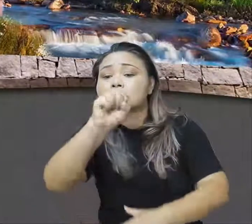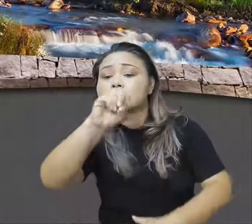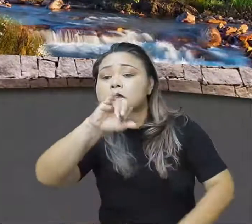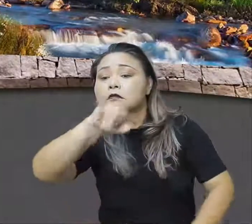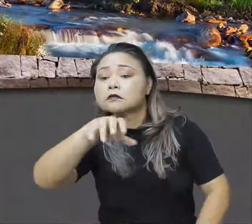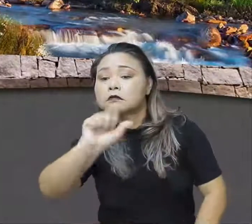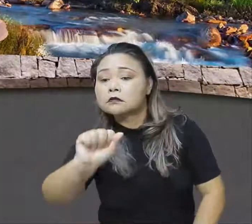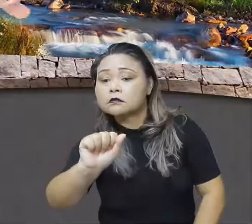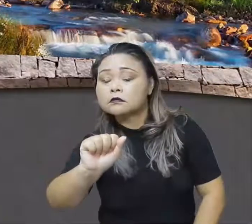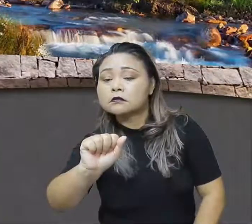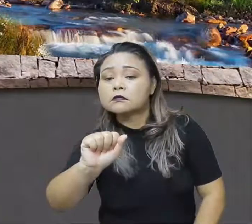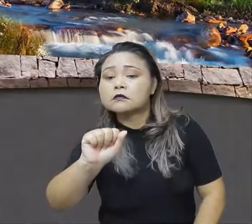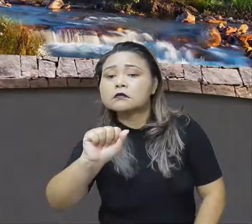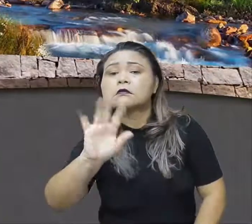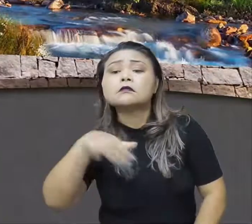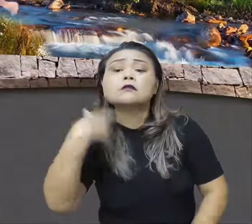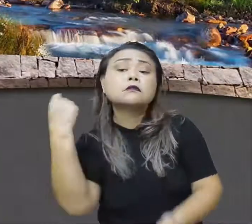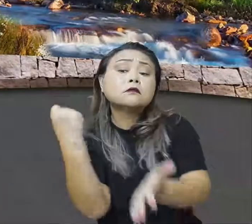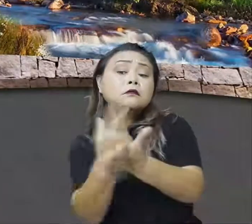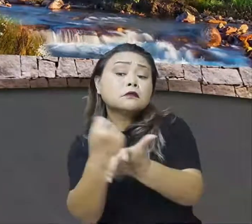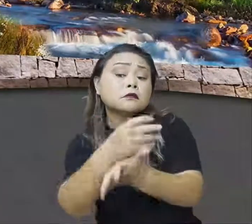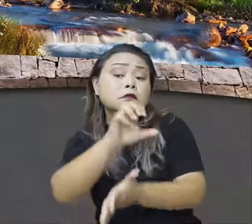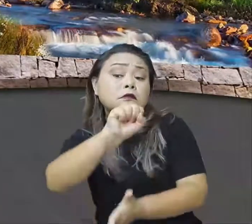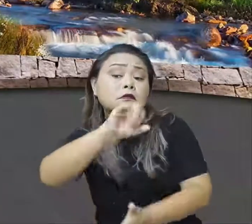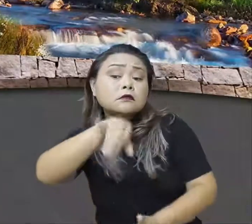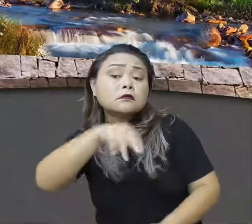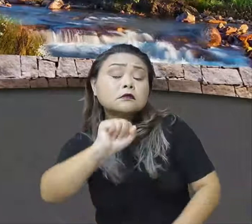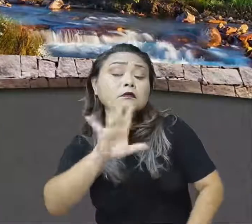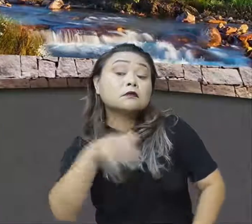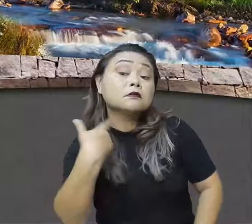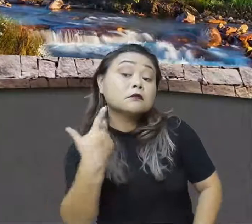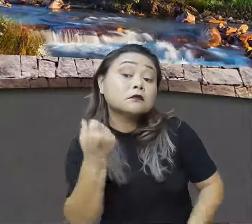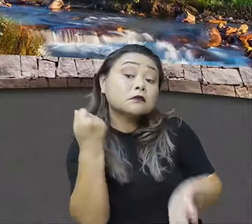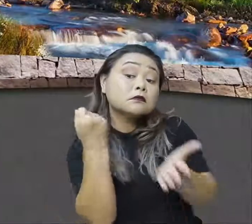soja? E quem é o grande comprador da soja?